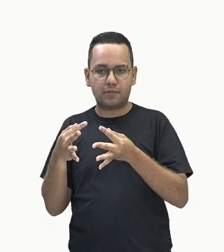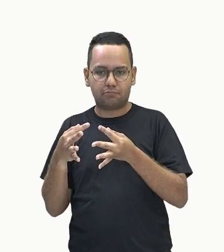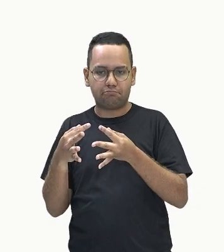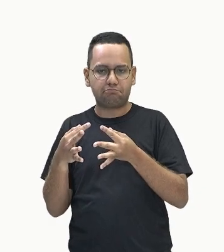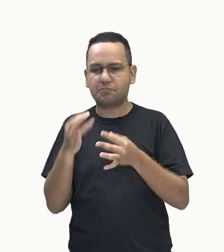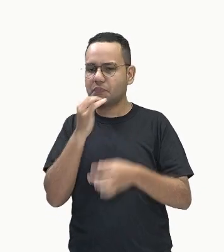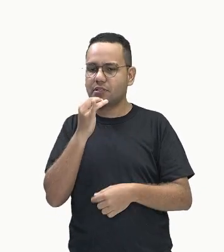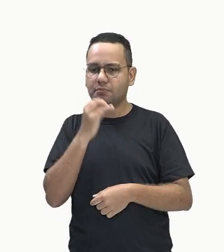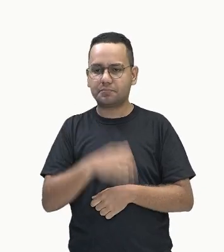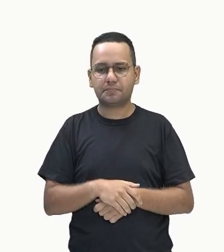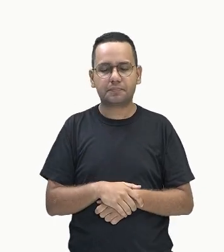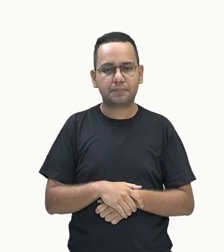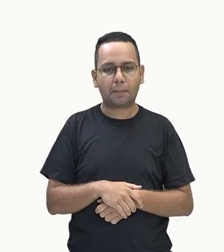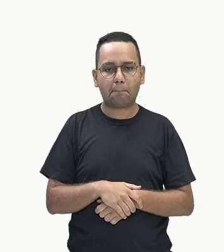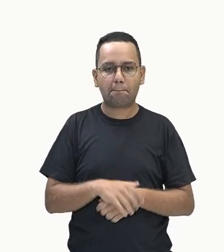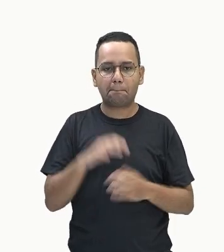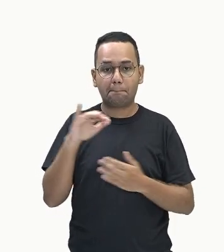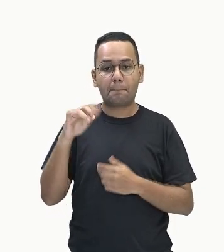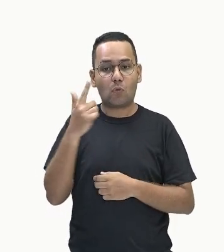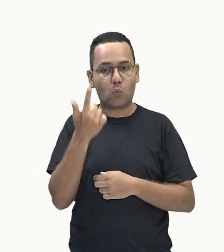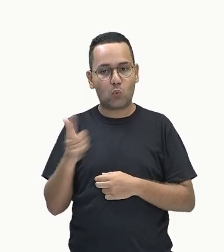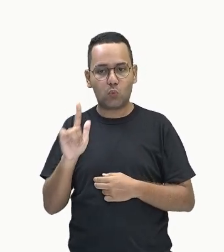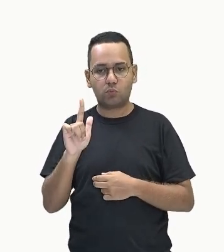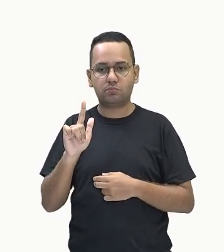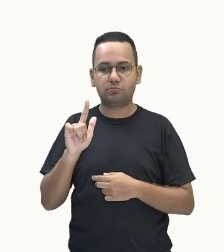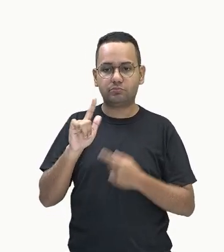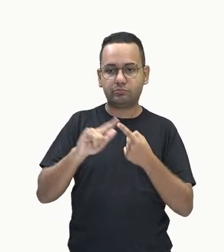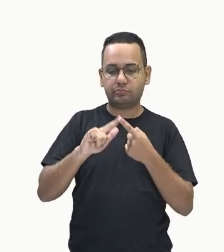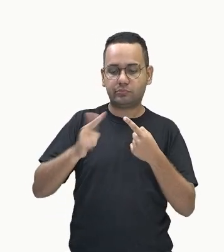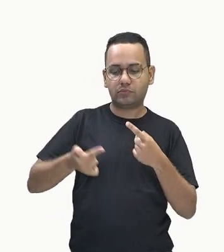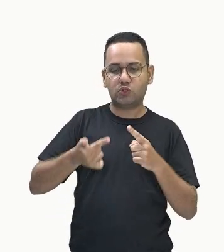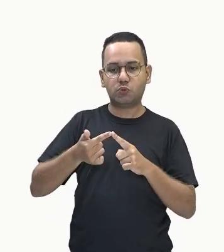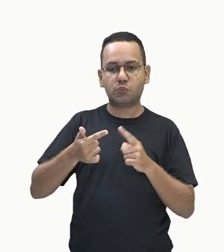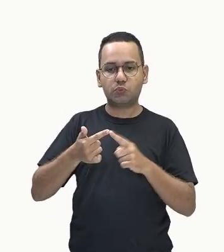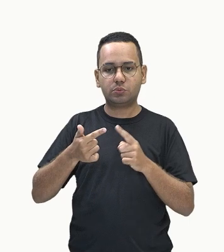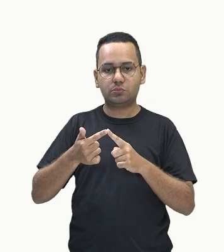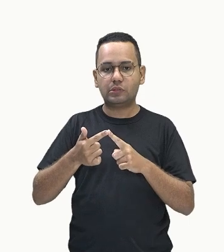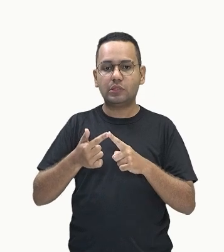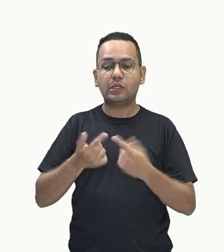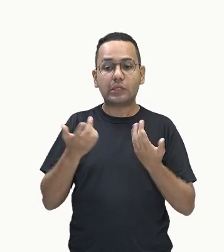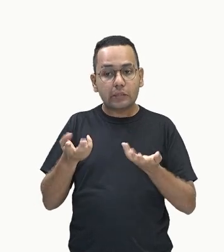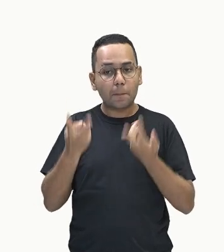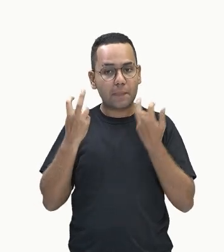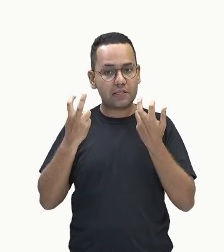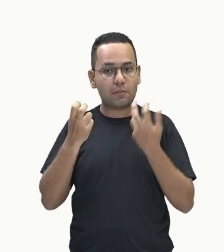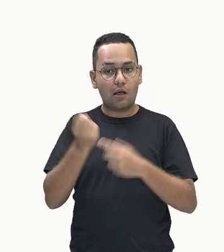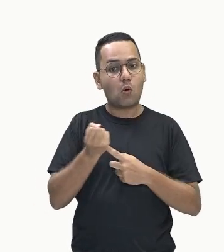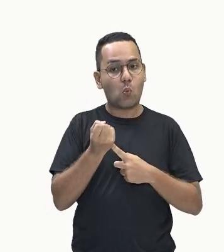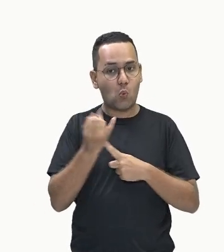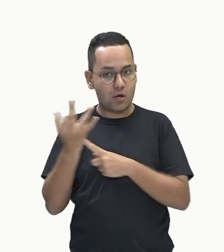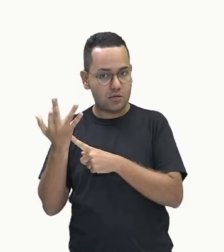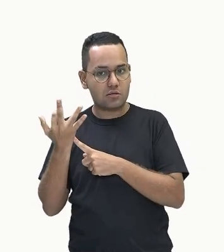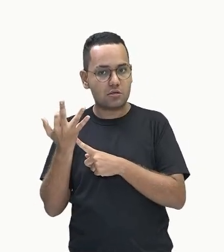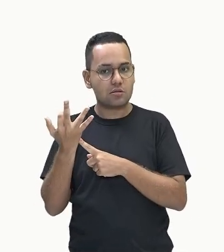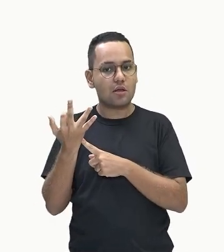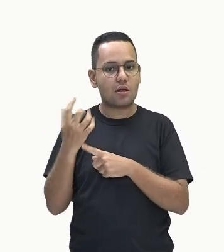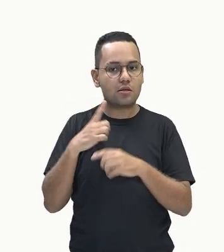ok? Vamos ao próximo tipo, então. A partir da quantidade de células que o tecido pode